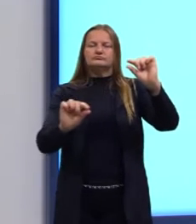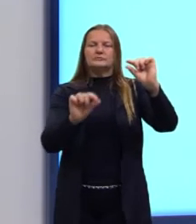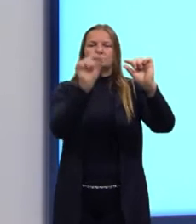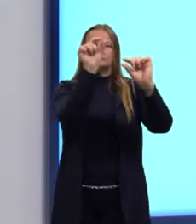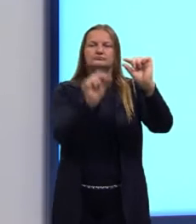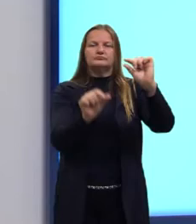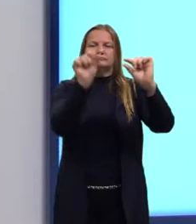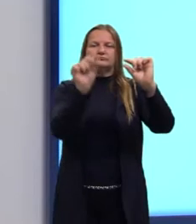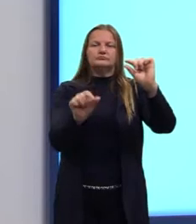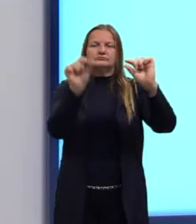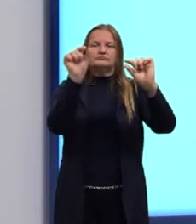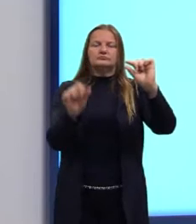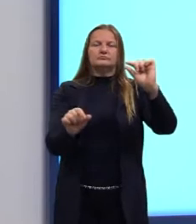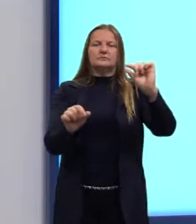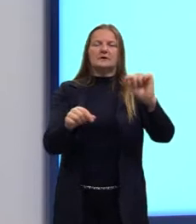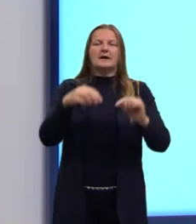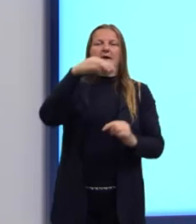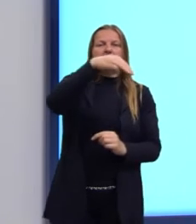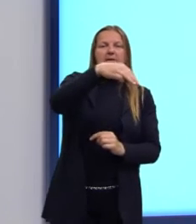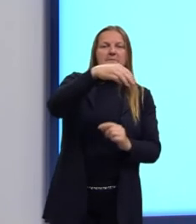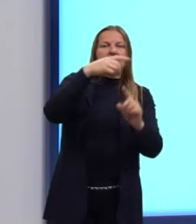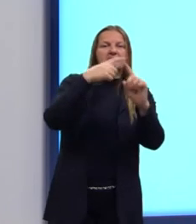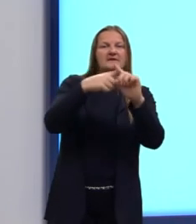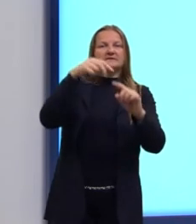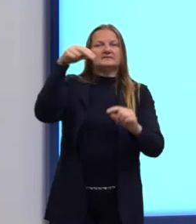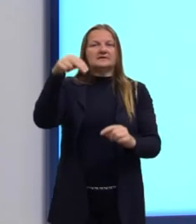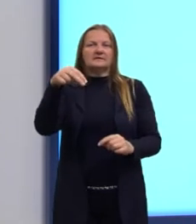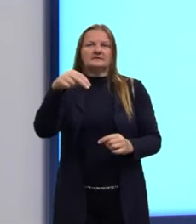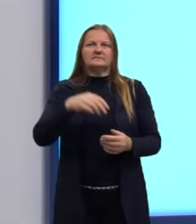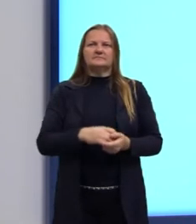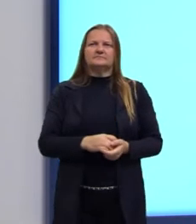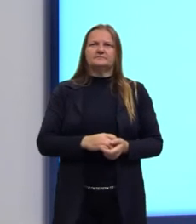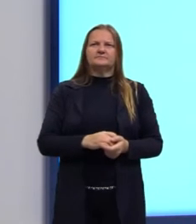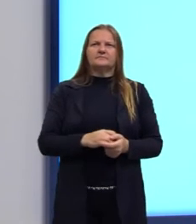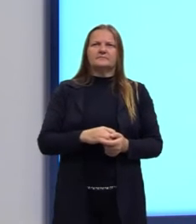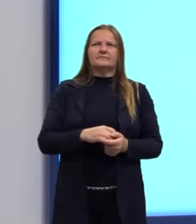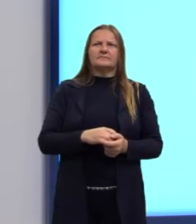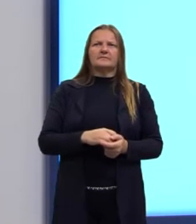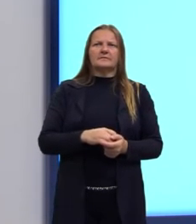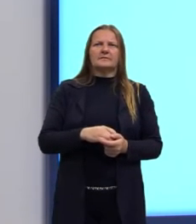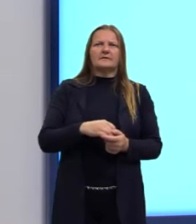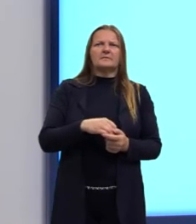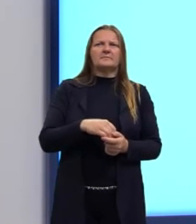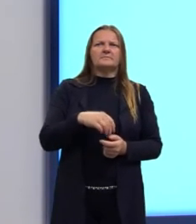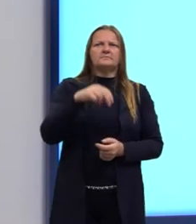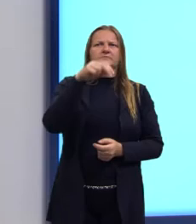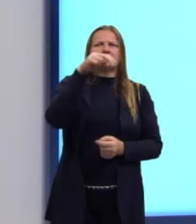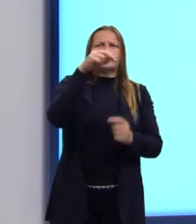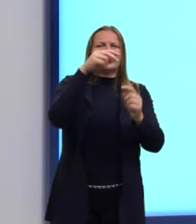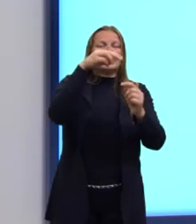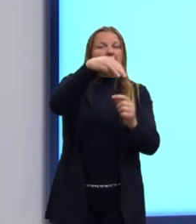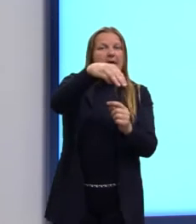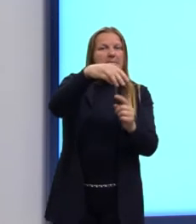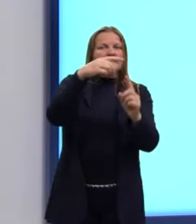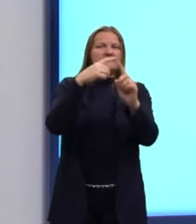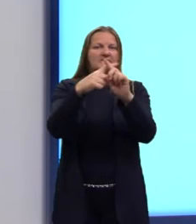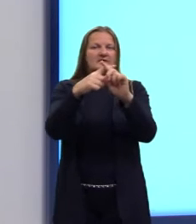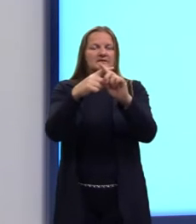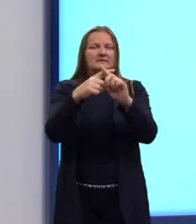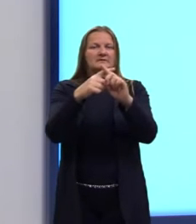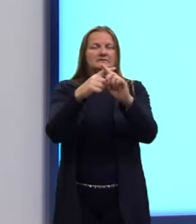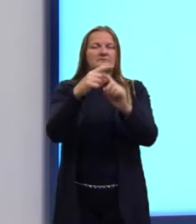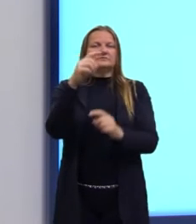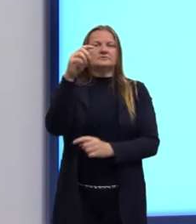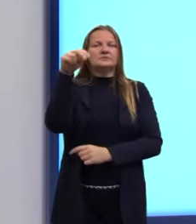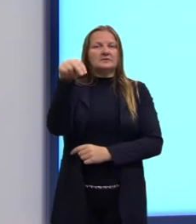formato m por n Aqui nós temos então M um X né e o n e o m ele